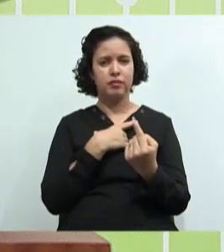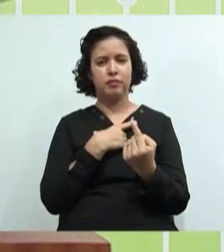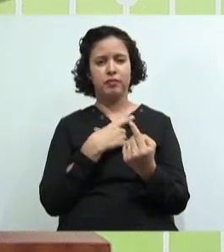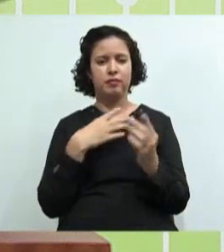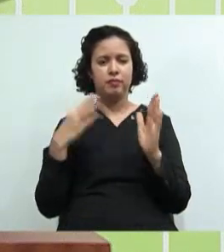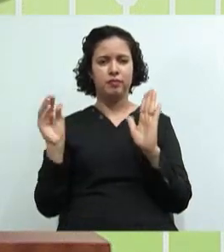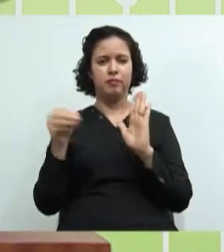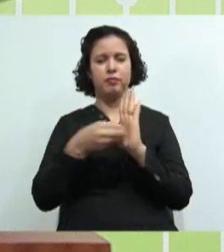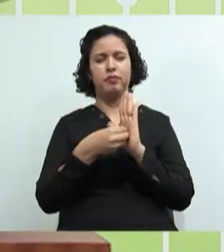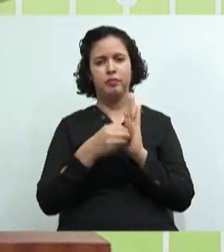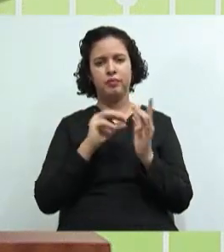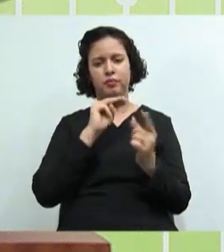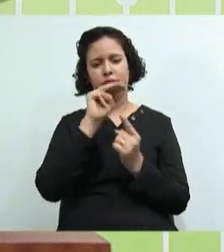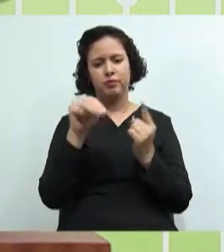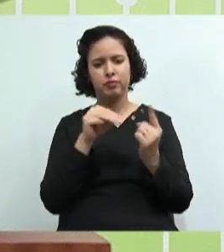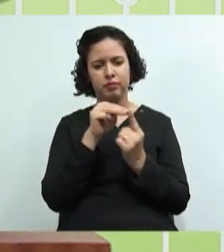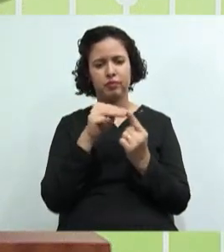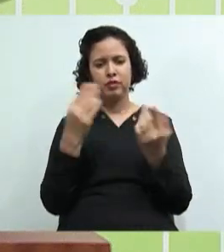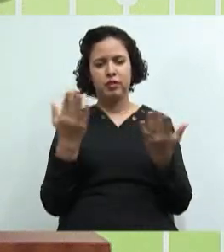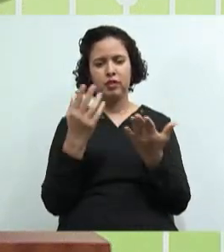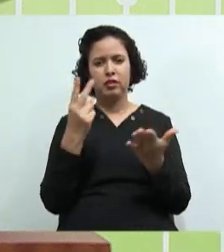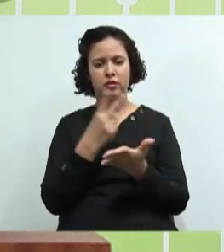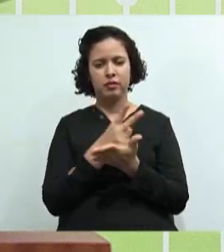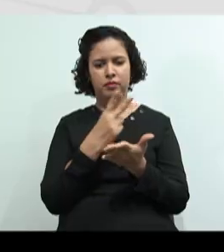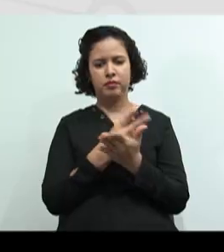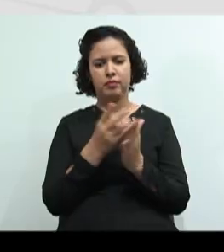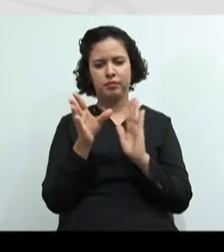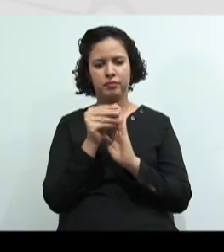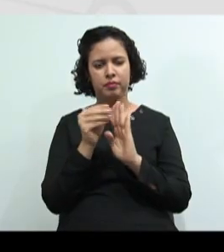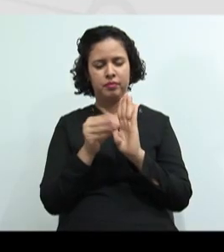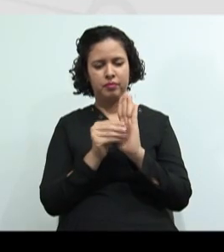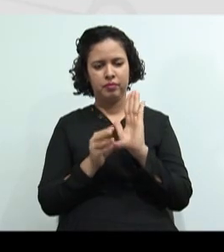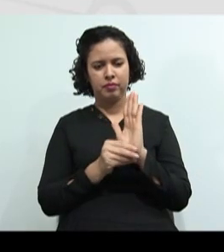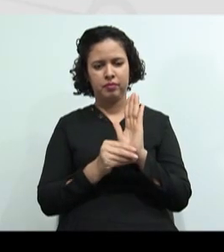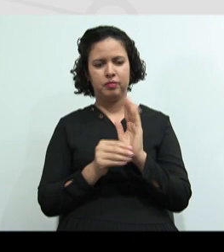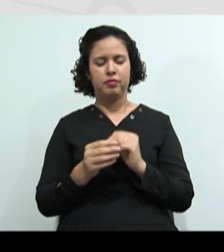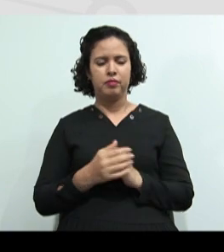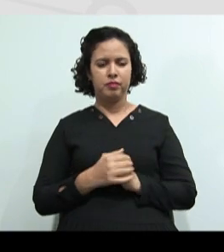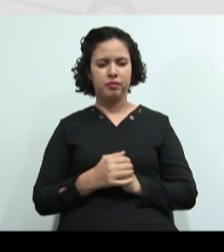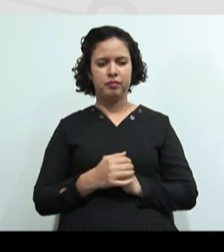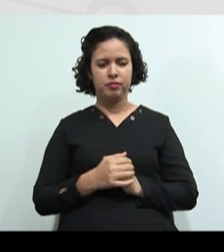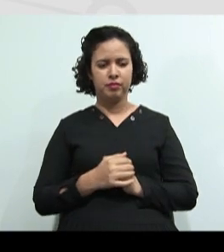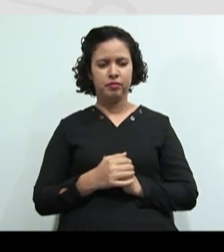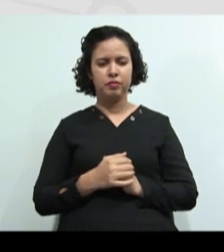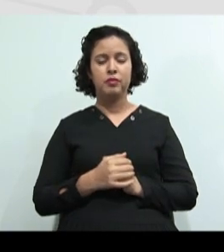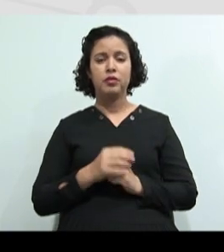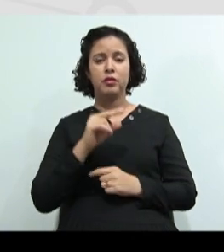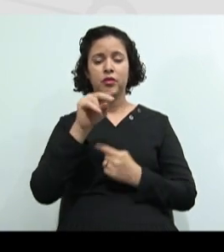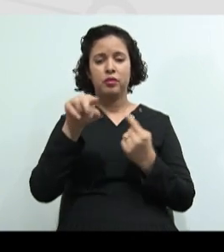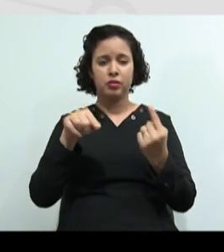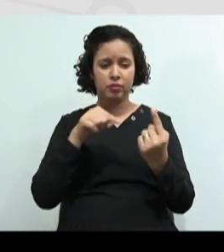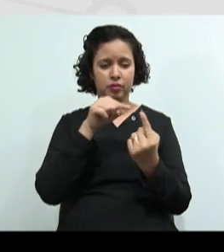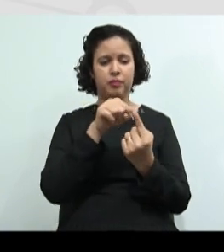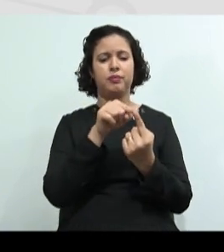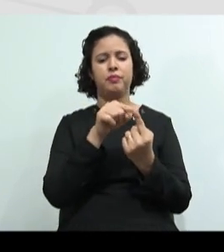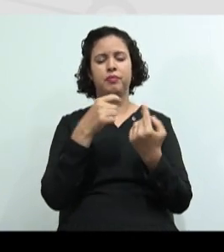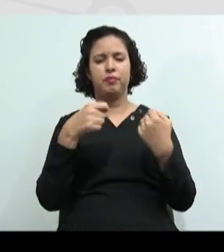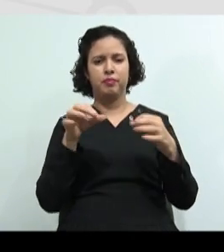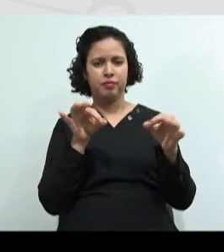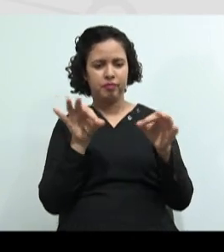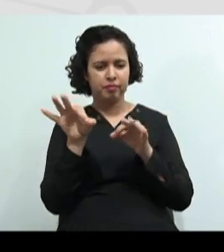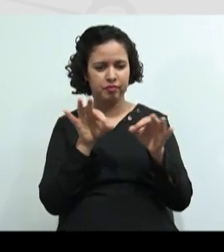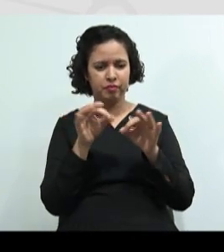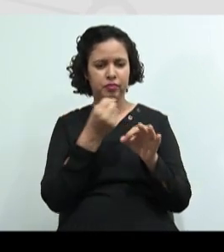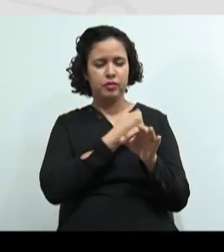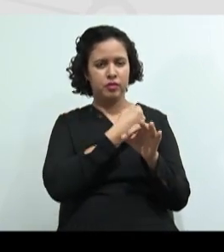estabelecer metas. Vamos continuar o conteúdo. Coloca na tela aí, ó. Então, os objetivos devem ser elaborados em número suficiente ao que as